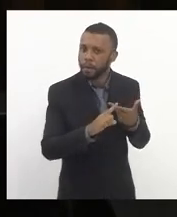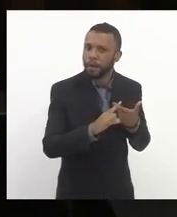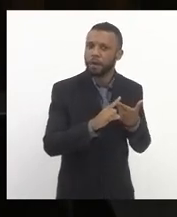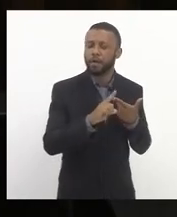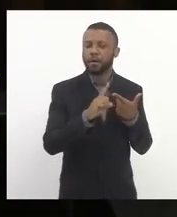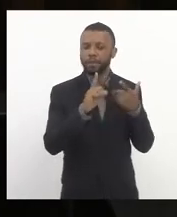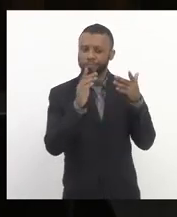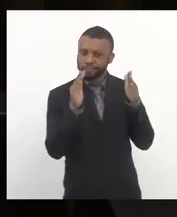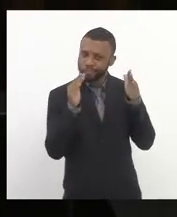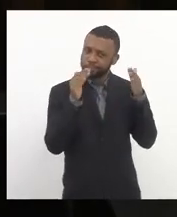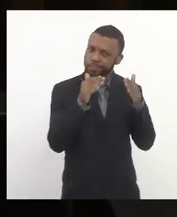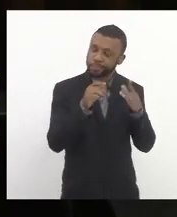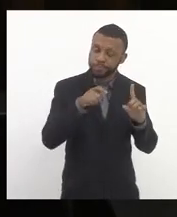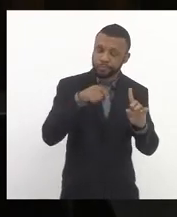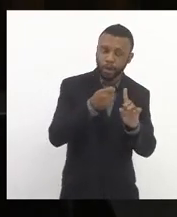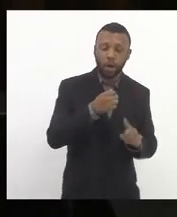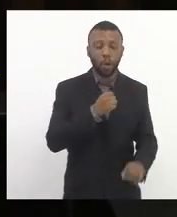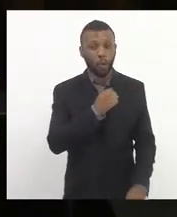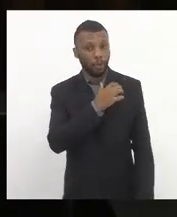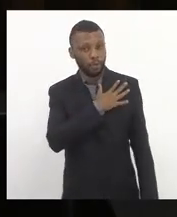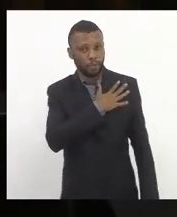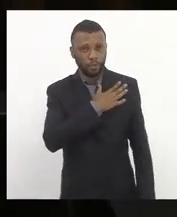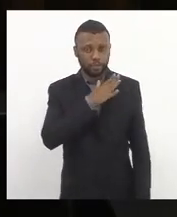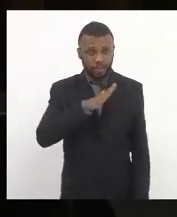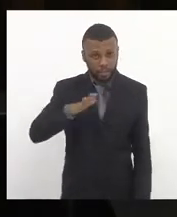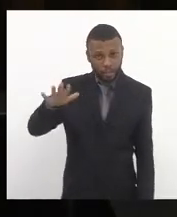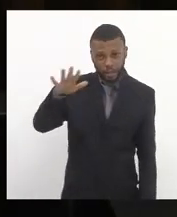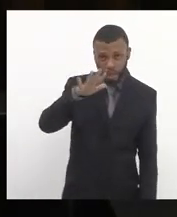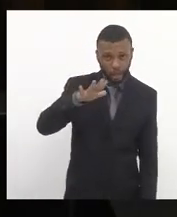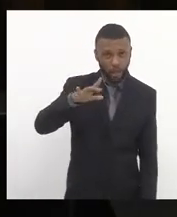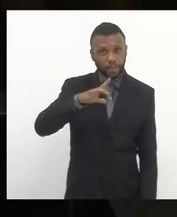em cima do comandante-geral tenham